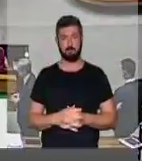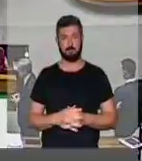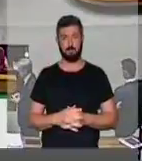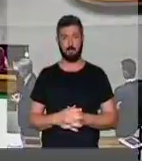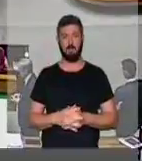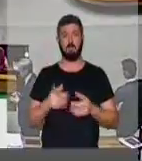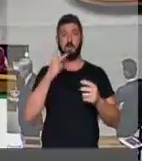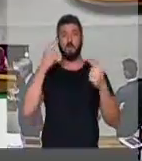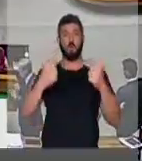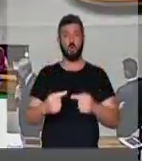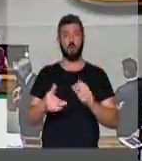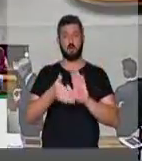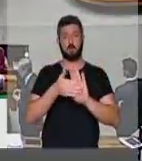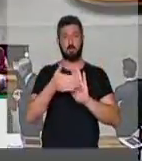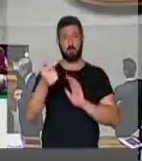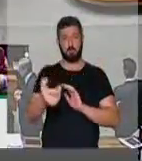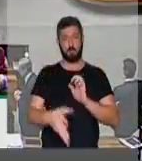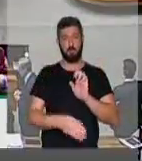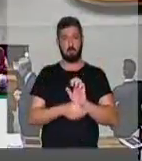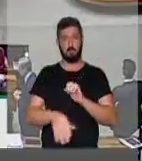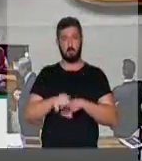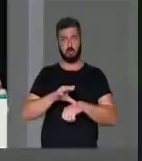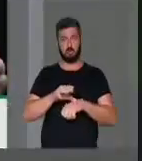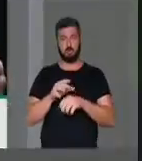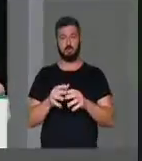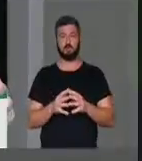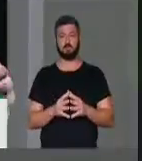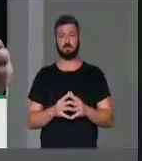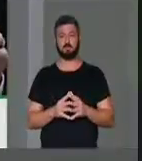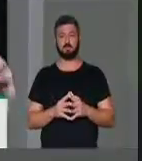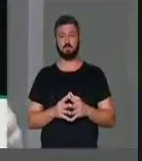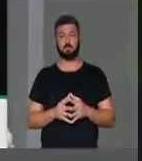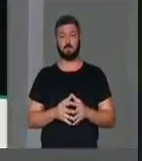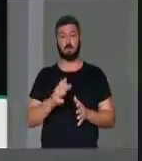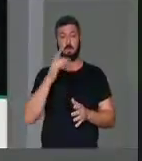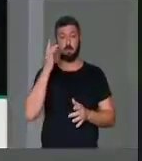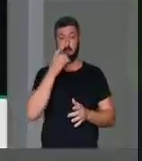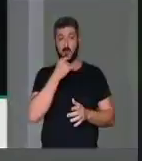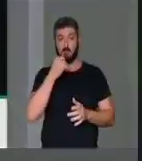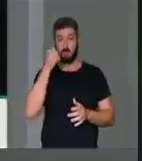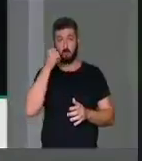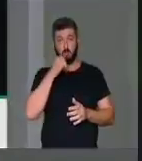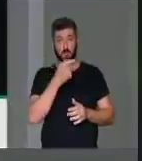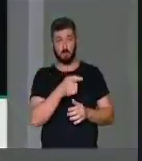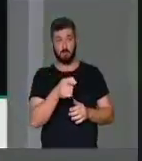Rio, falando contra essa proposta de emenda à Constituição. Antes que os deputados e deputadas